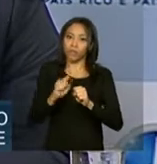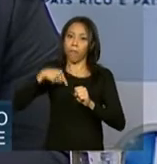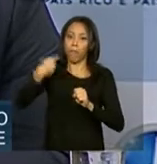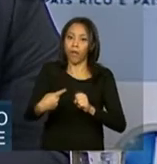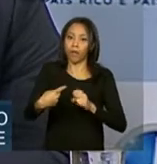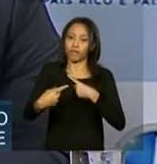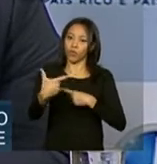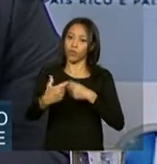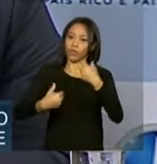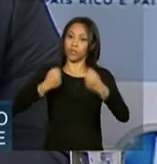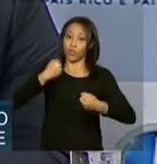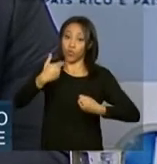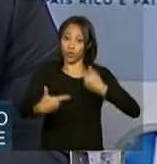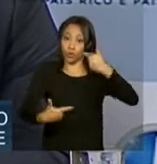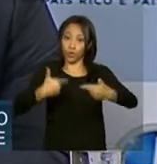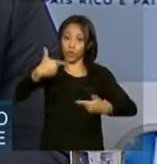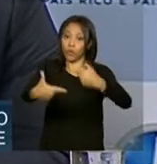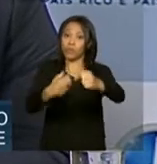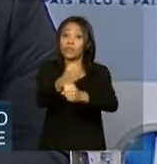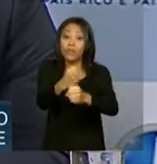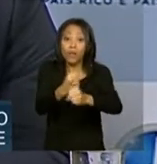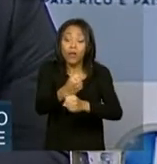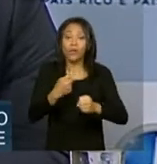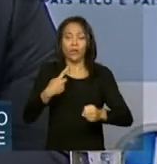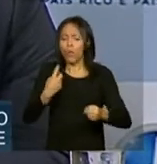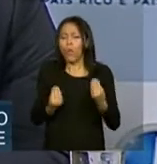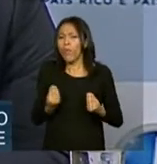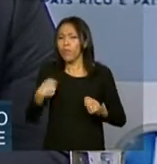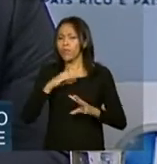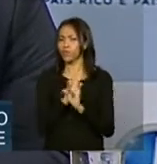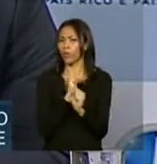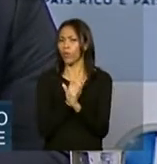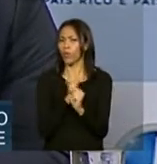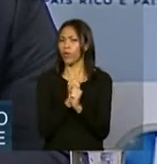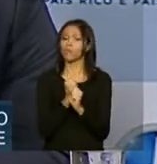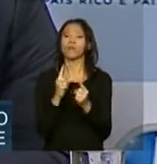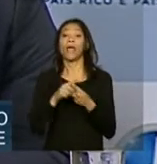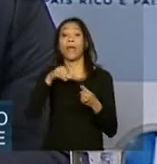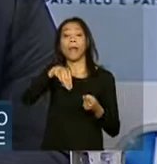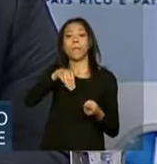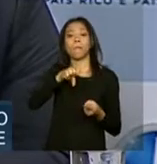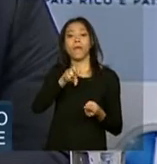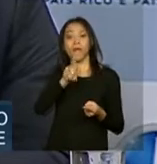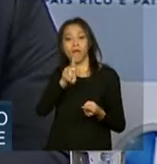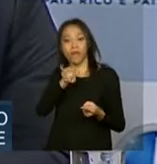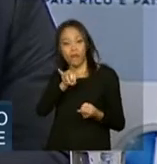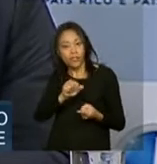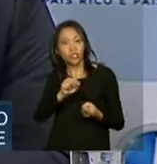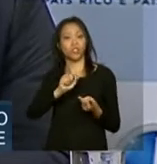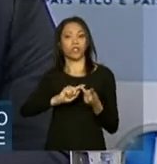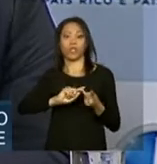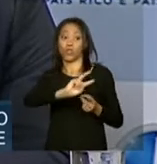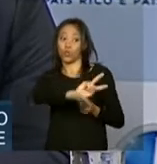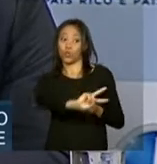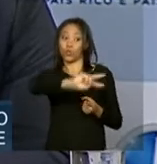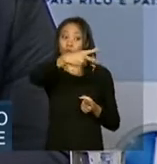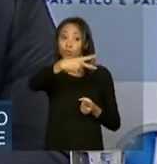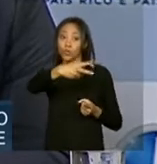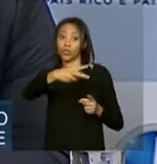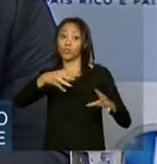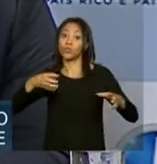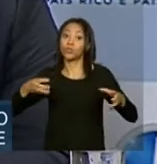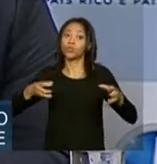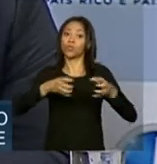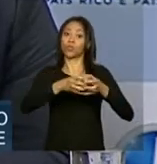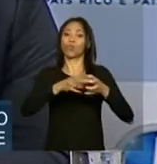reajuste que é apurado, a forma de cálculo do nosso reajuste é a média do reajuste dos planos coletivos